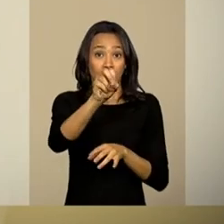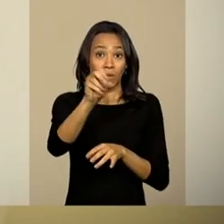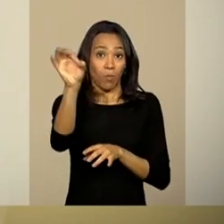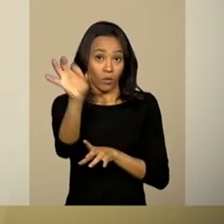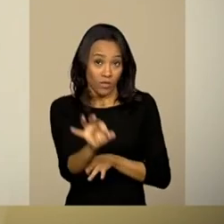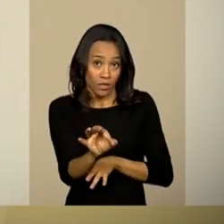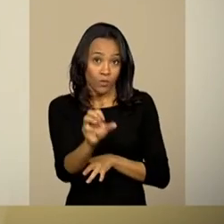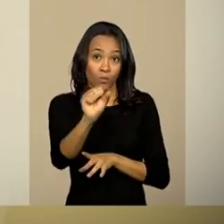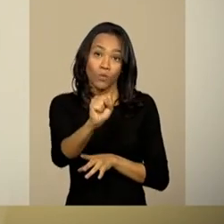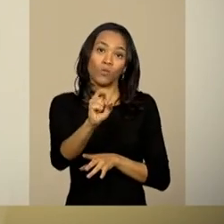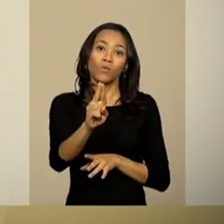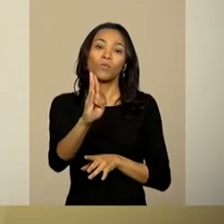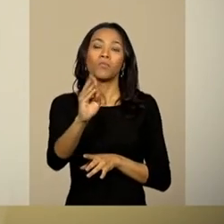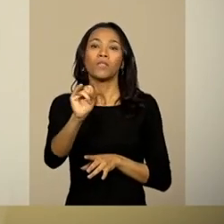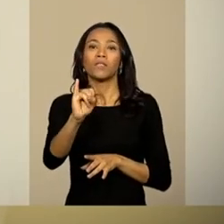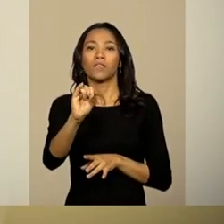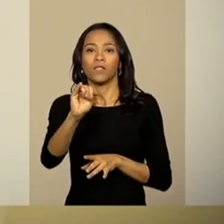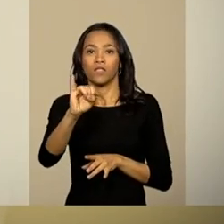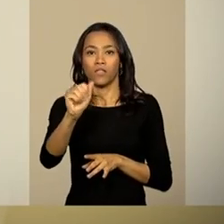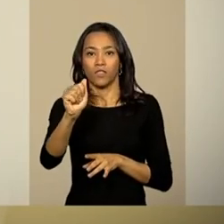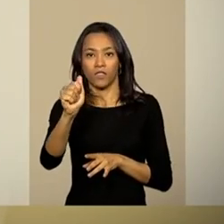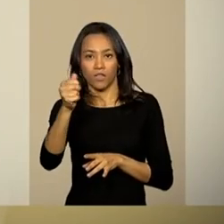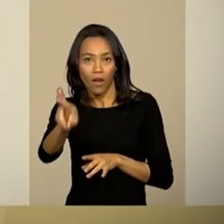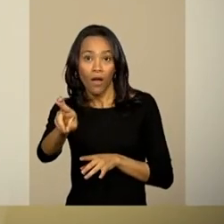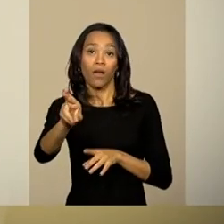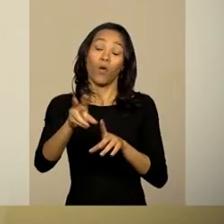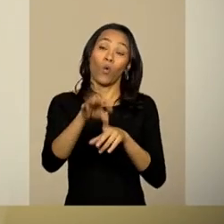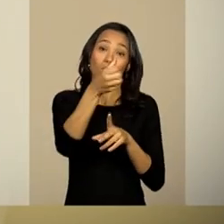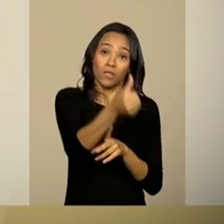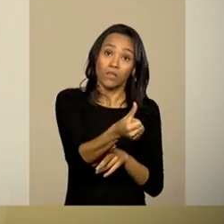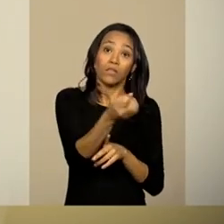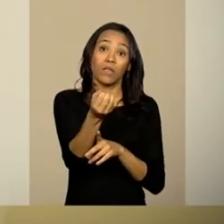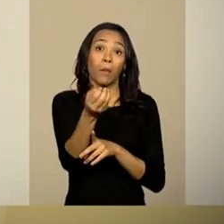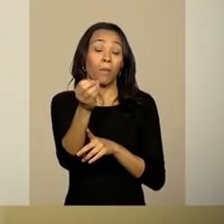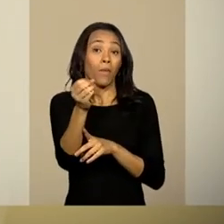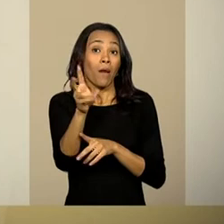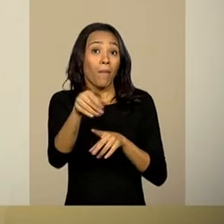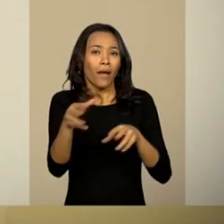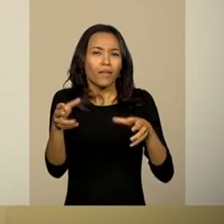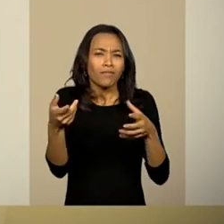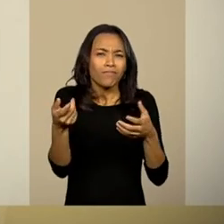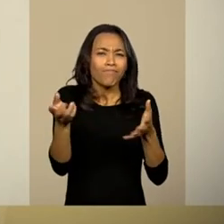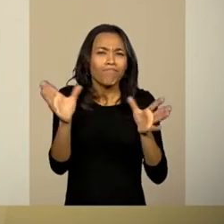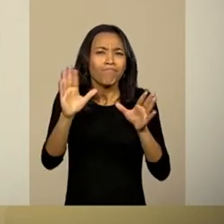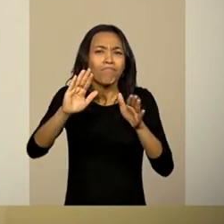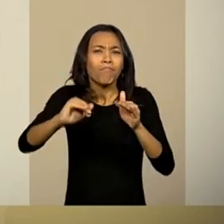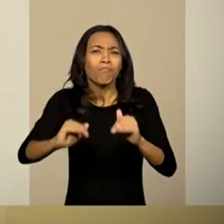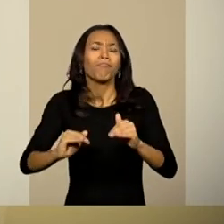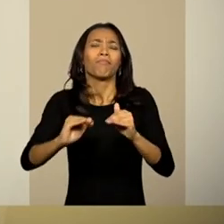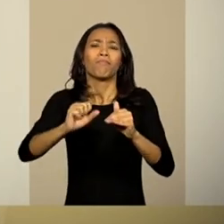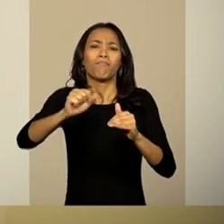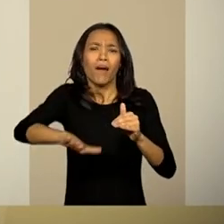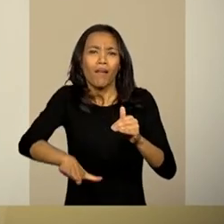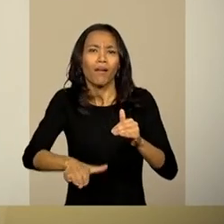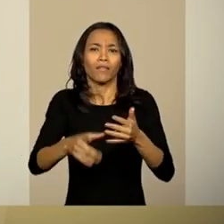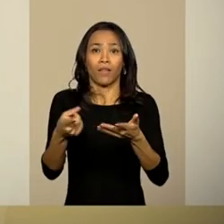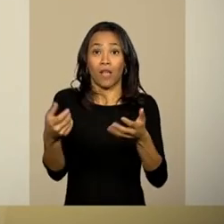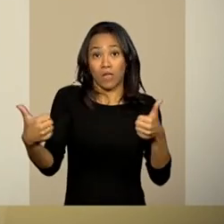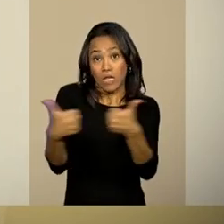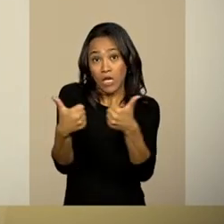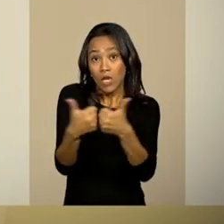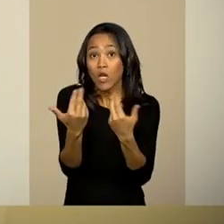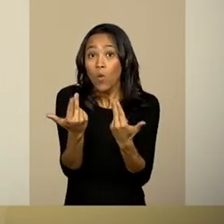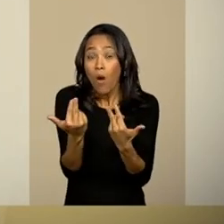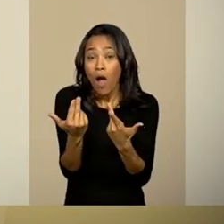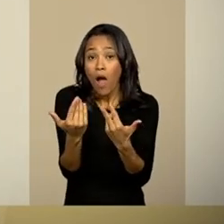assentos, ou até 60 assentos por aeronave, para aproximar o preço da passagem de avião à dos ônibus